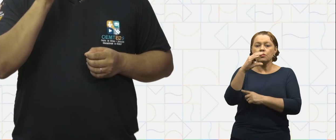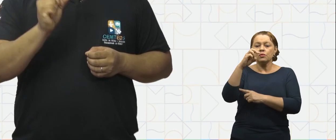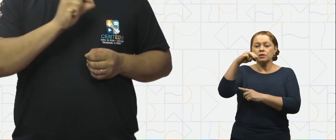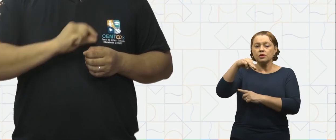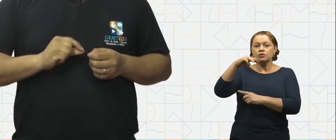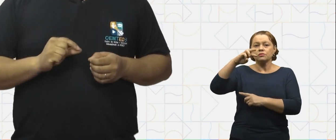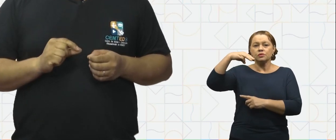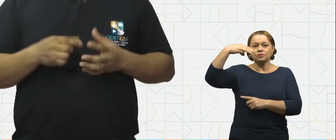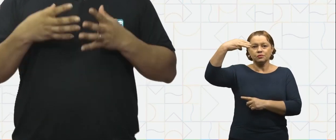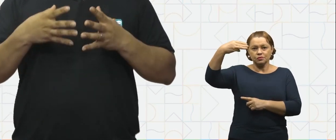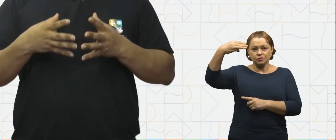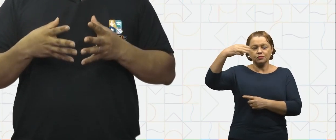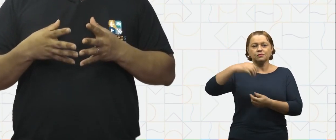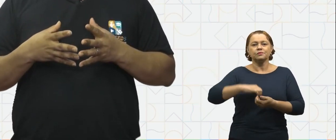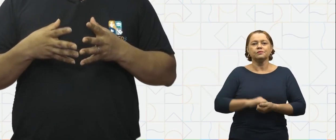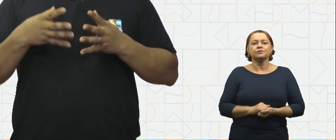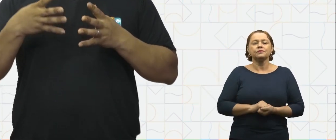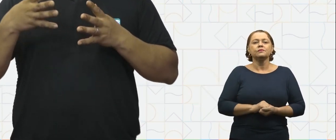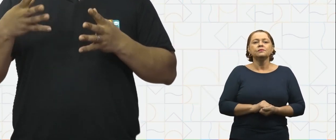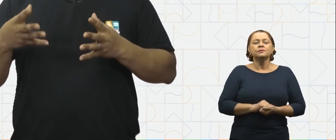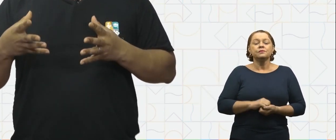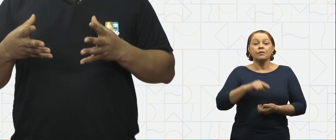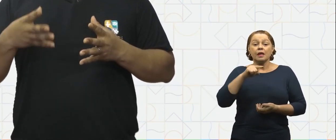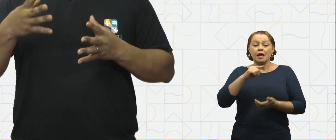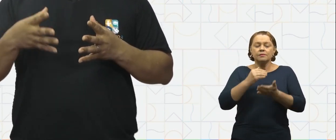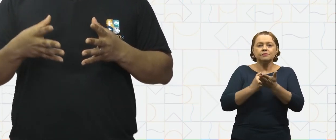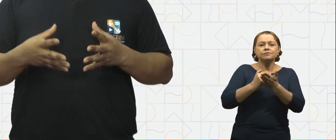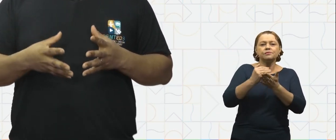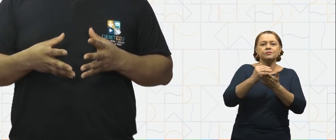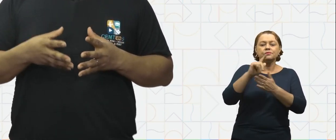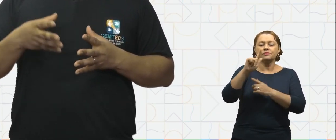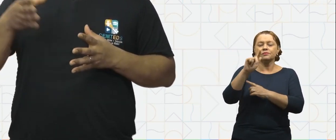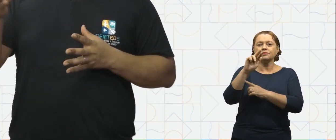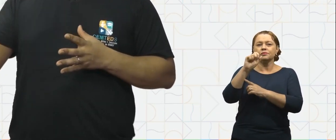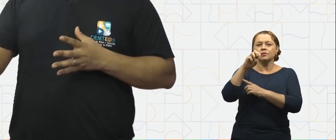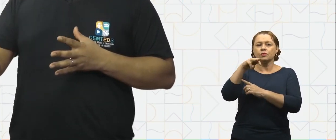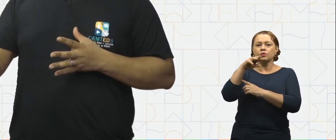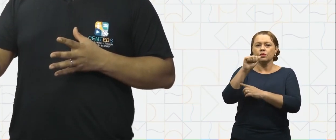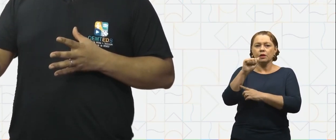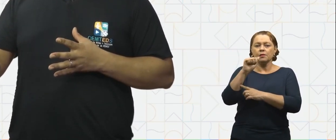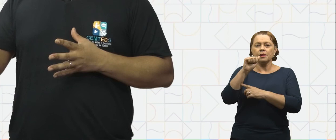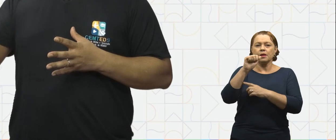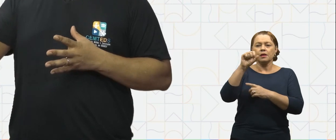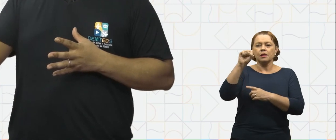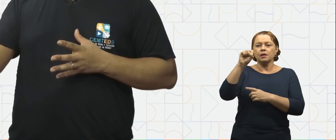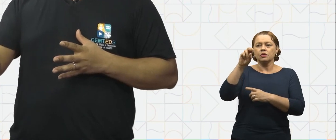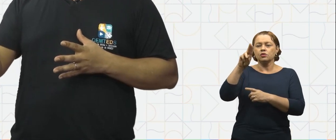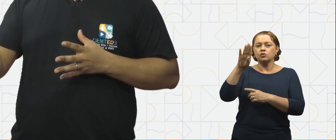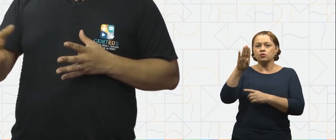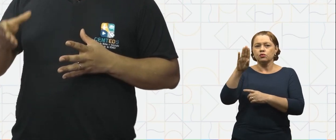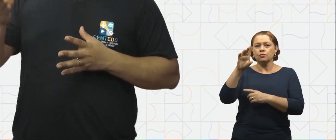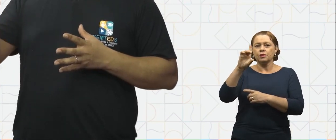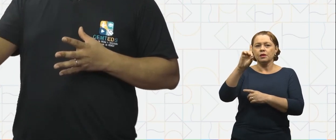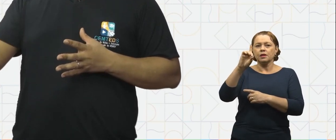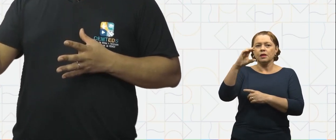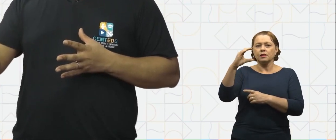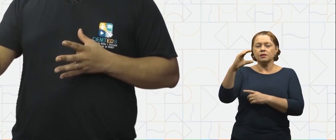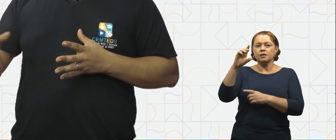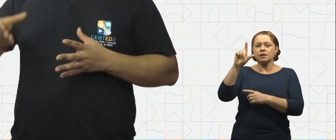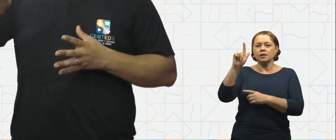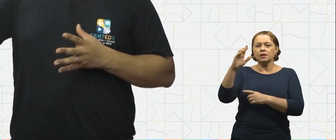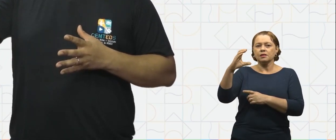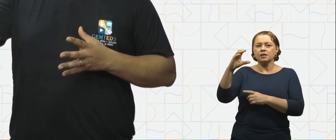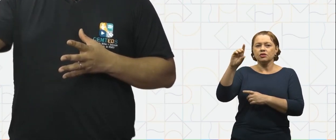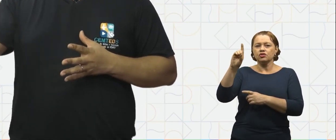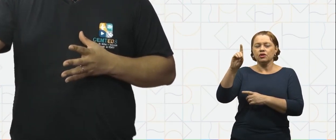centímetro cúbico. A partir do grama, seguem para os submúltiplos, que são decigrama, o